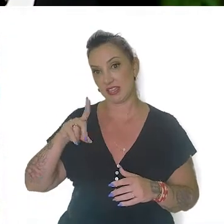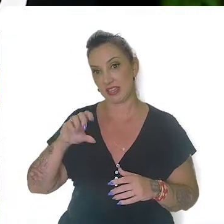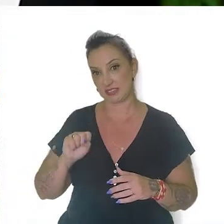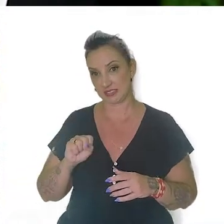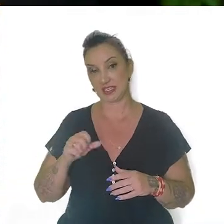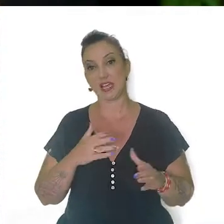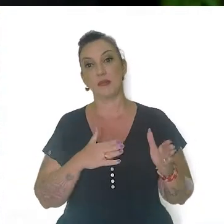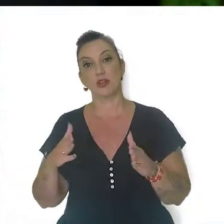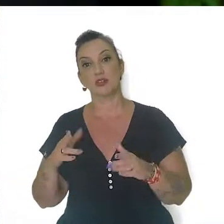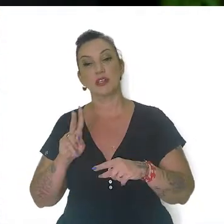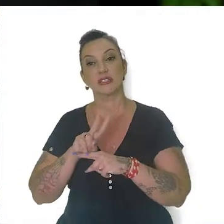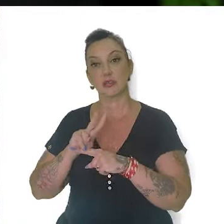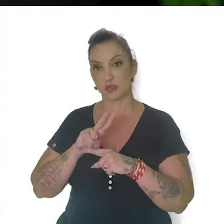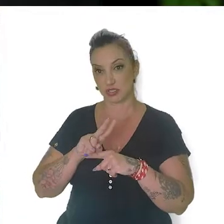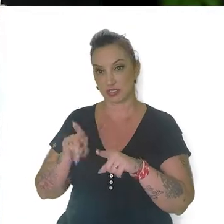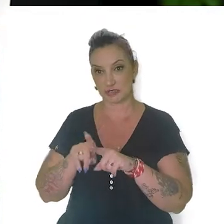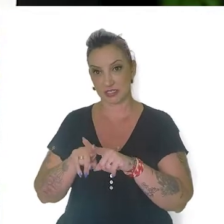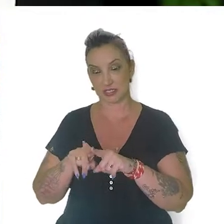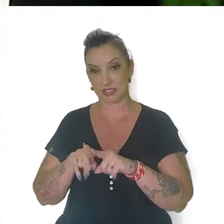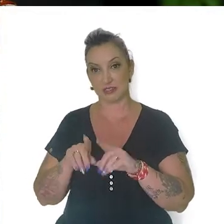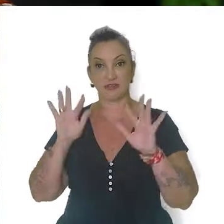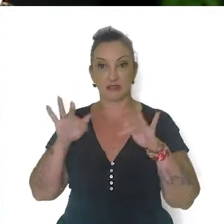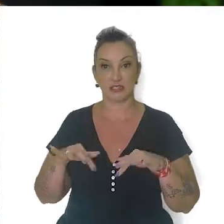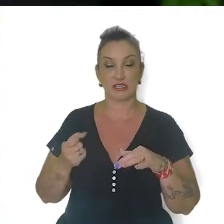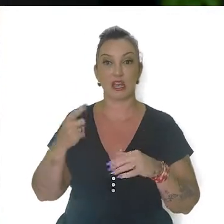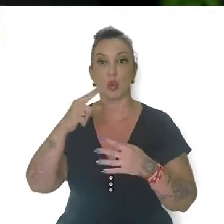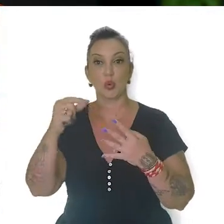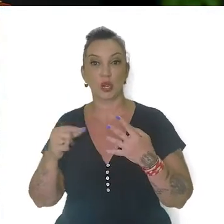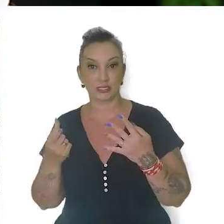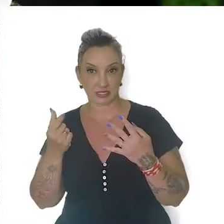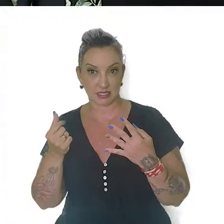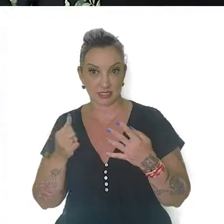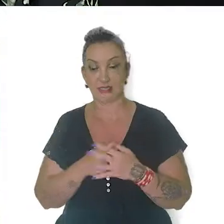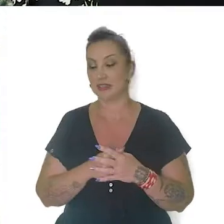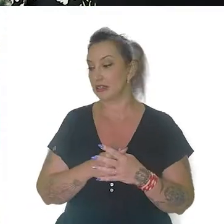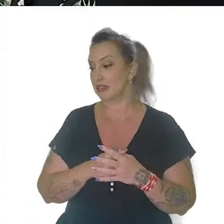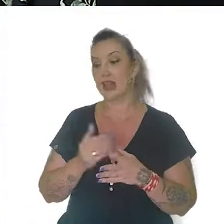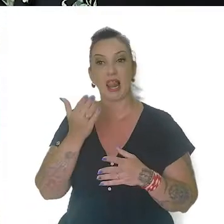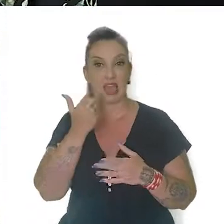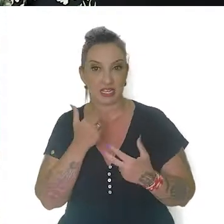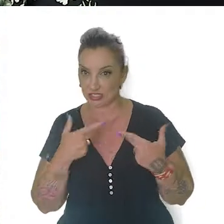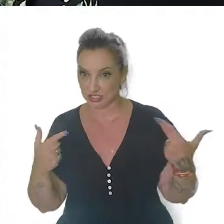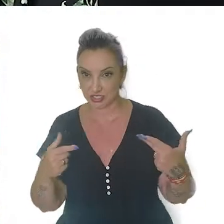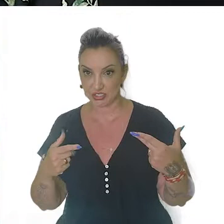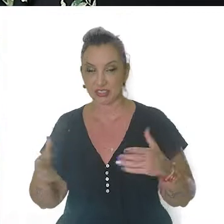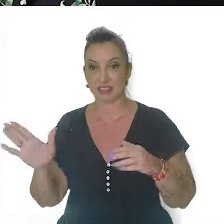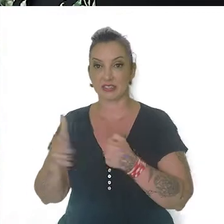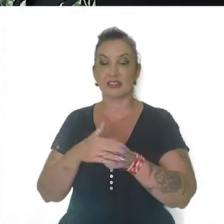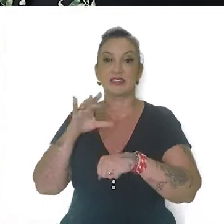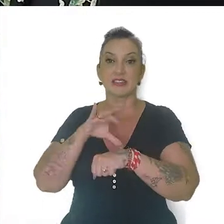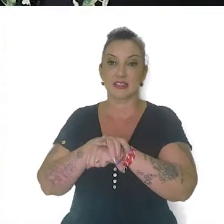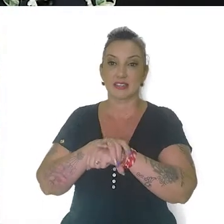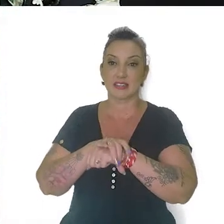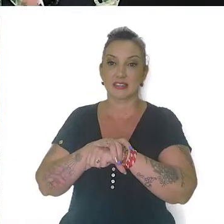Latinidades eu acabei fazendo a produção executiva desde finalizar alguns orçamentos, catering, backstage,